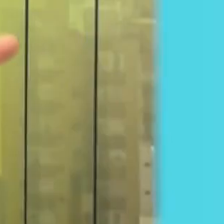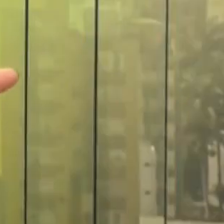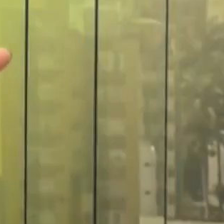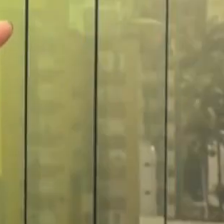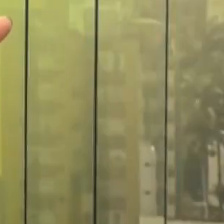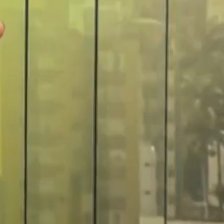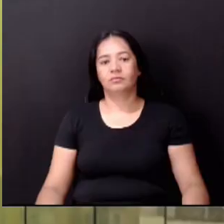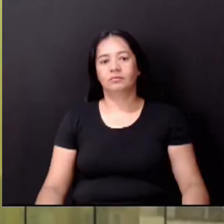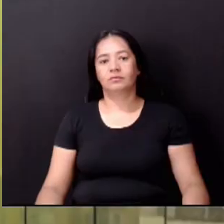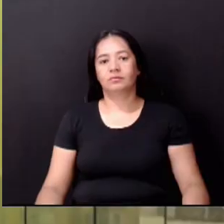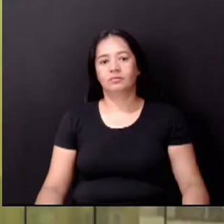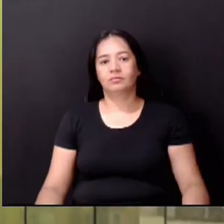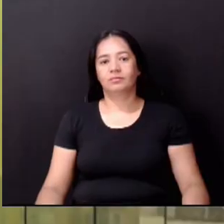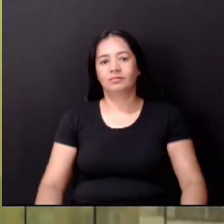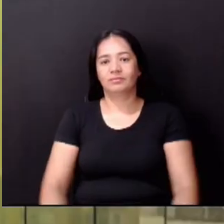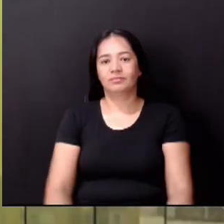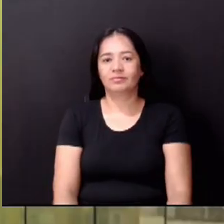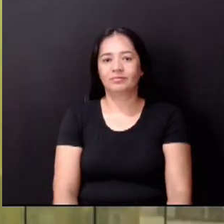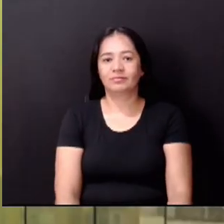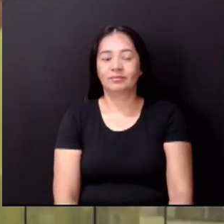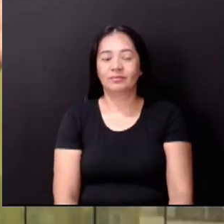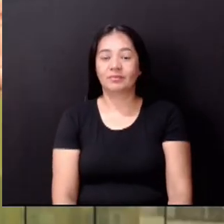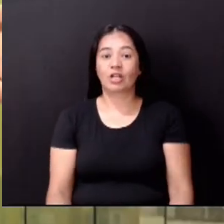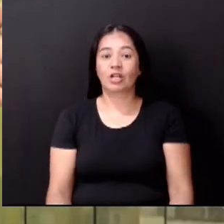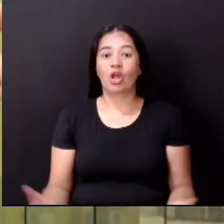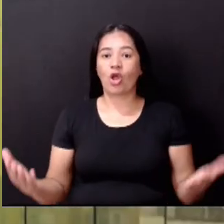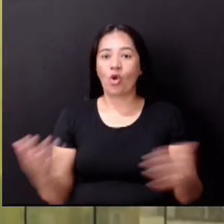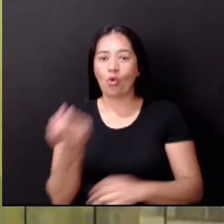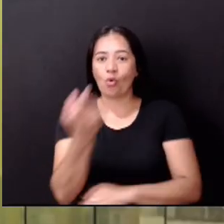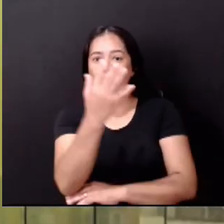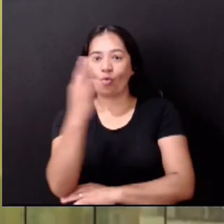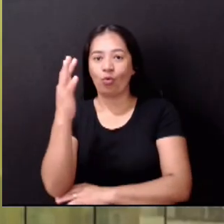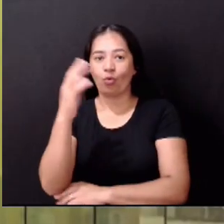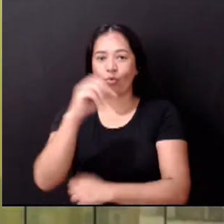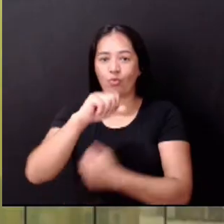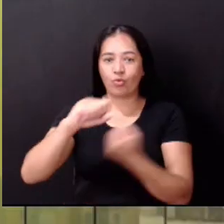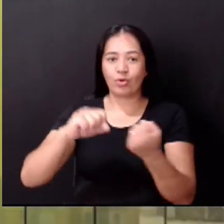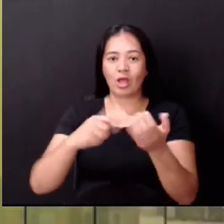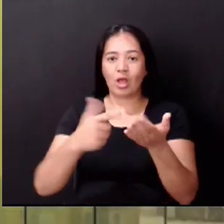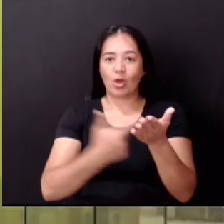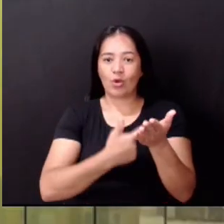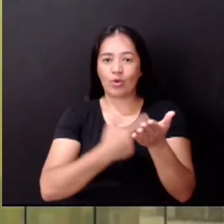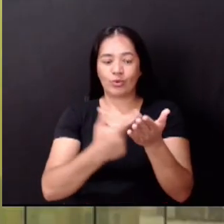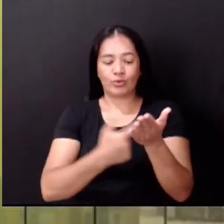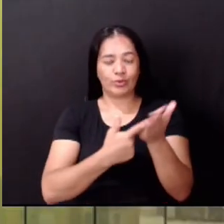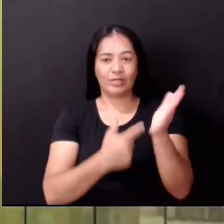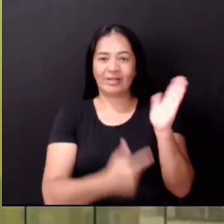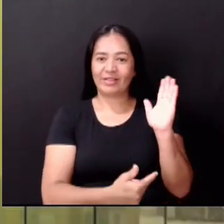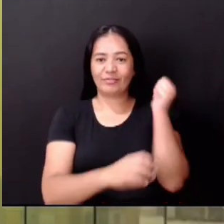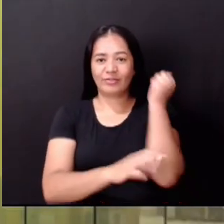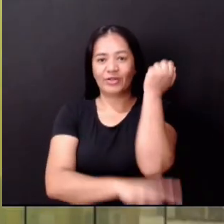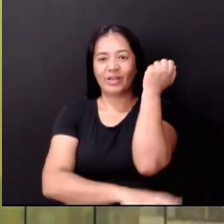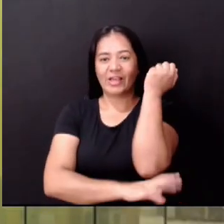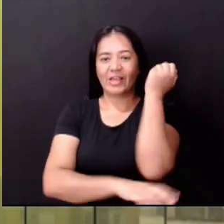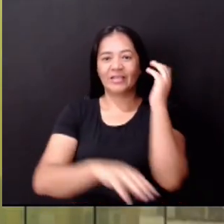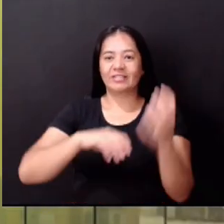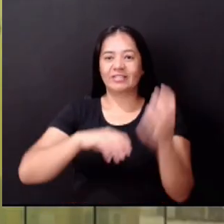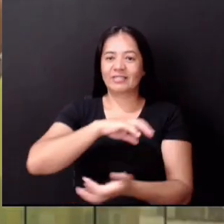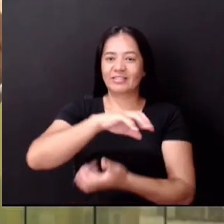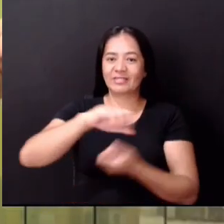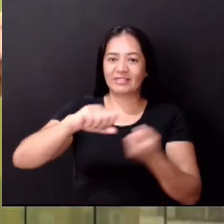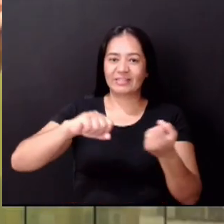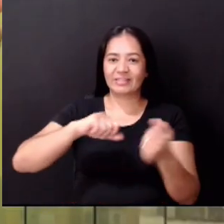E no Giro Ambiental de hoje a gente vai falar sobre o livro Raízes da Mudança, que conta a história do Cartonifício de Valinhos, que é uma